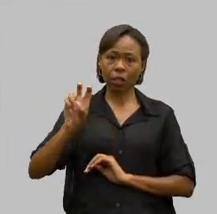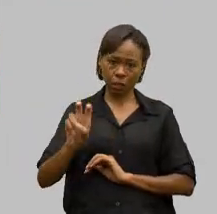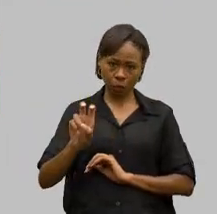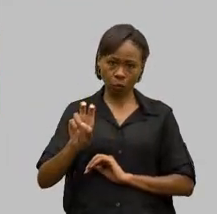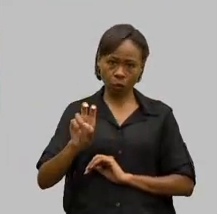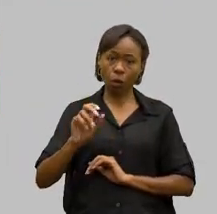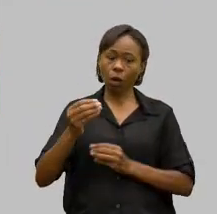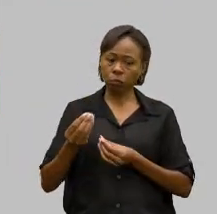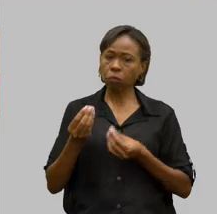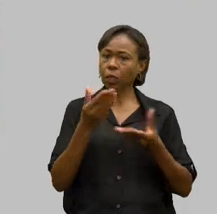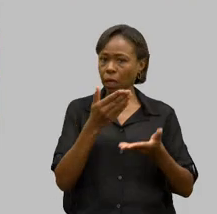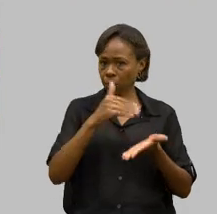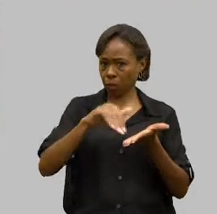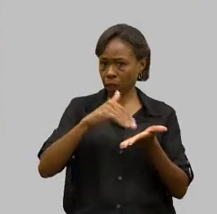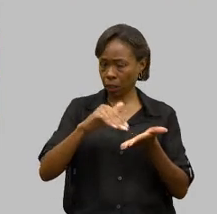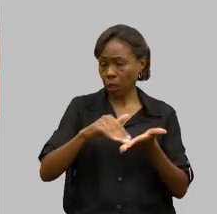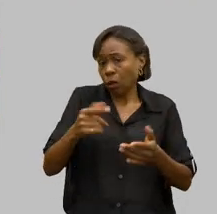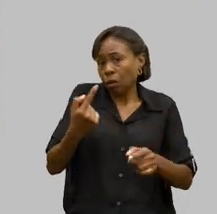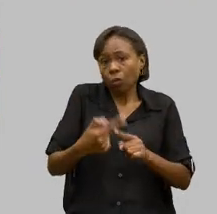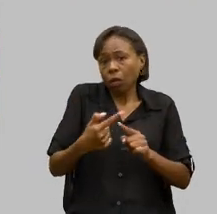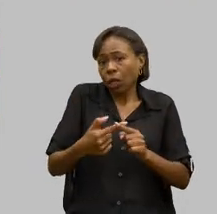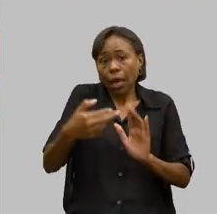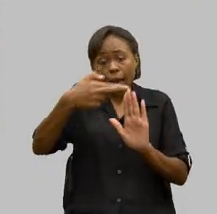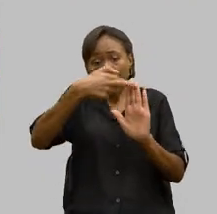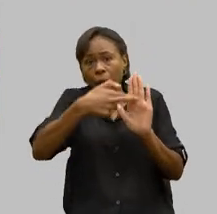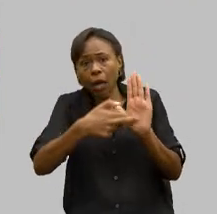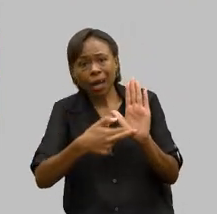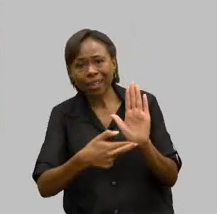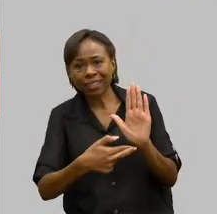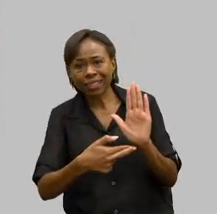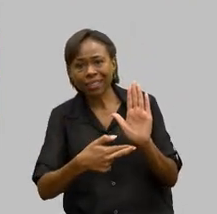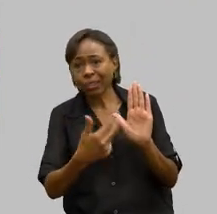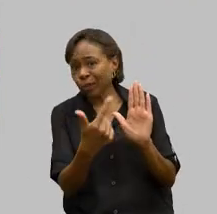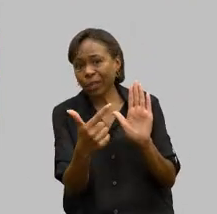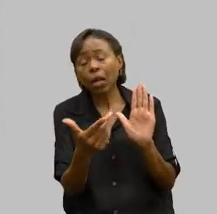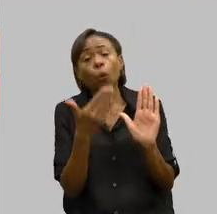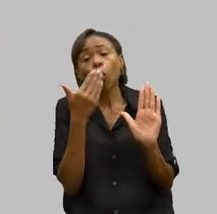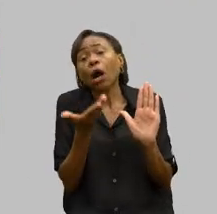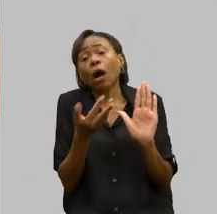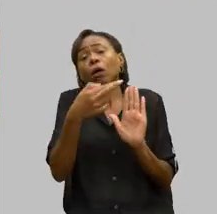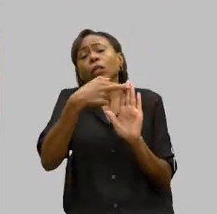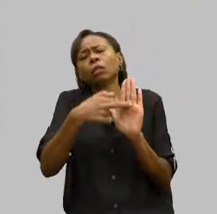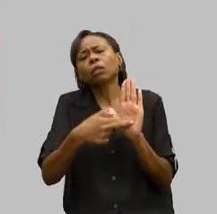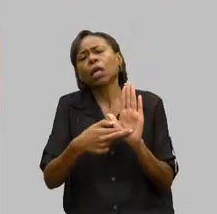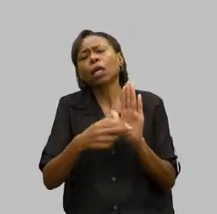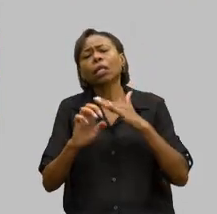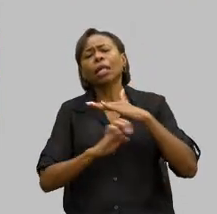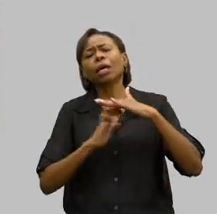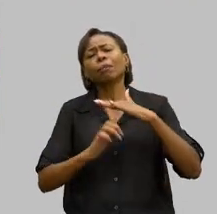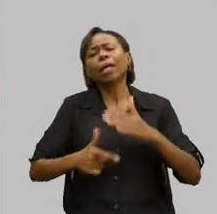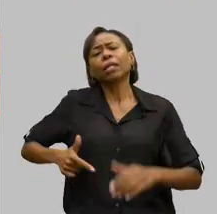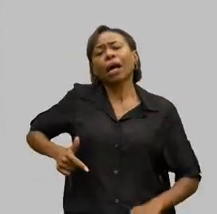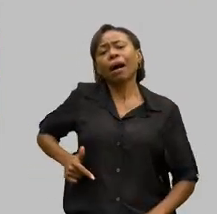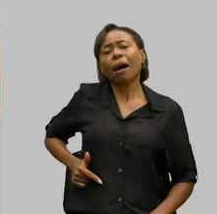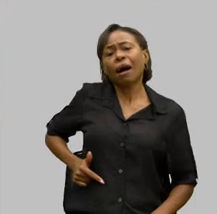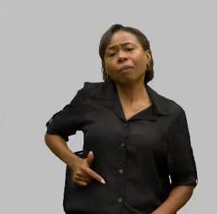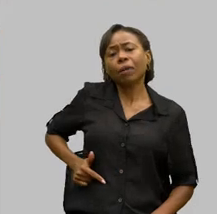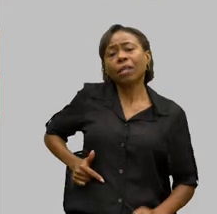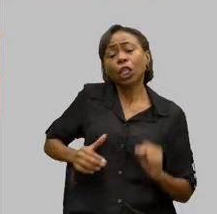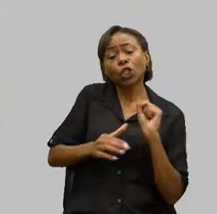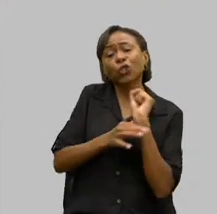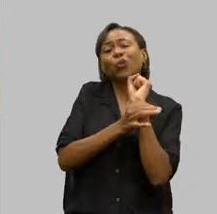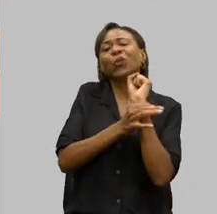secretaria. Porque não tem critério. Qual é o critério da empresa armada que vai estar dentro da escola?